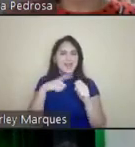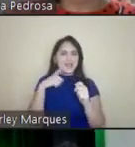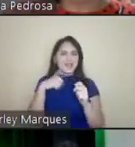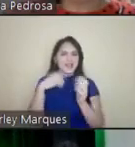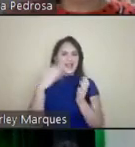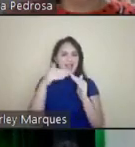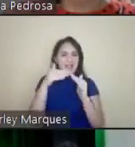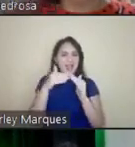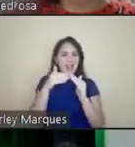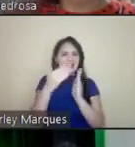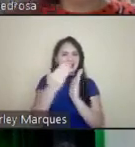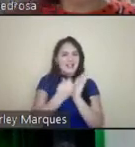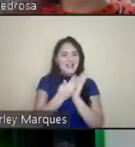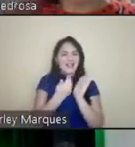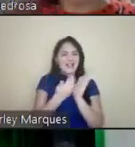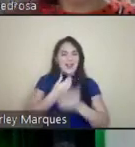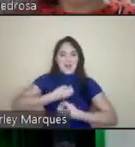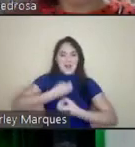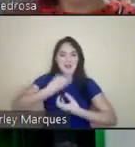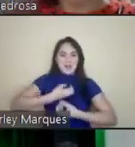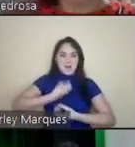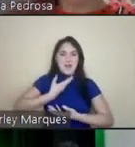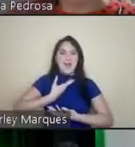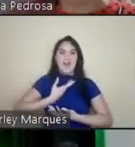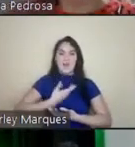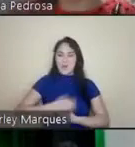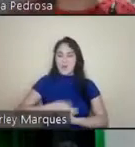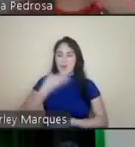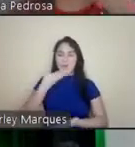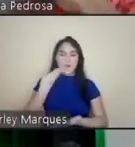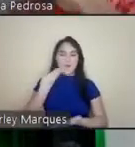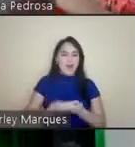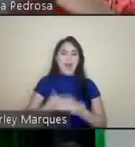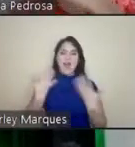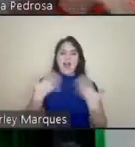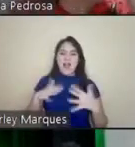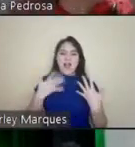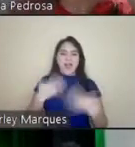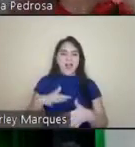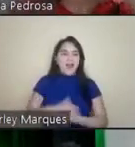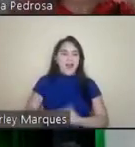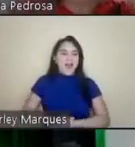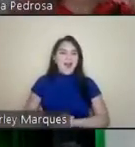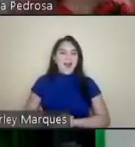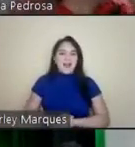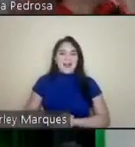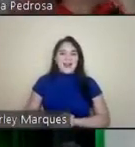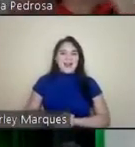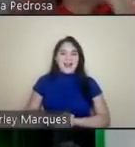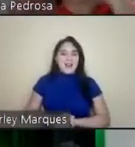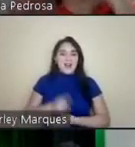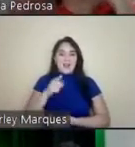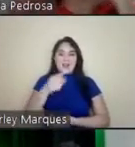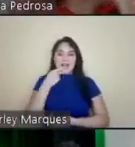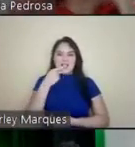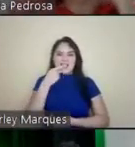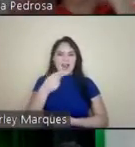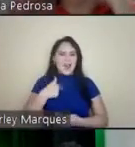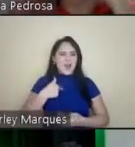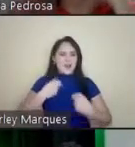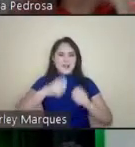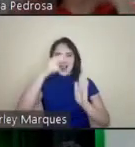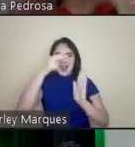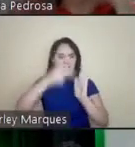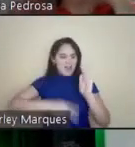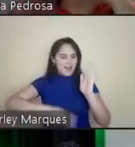obra completa desse poeta. Ele gigante. É o cara, ele é o cara. Ele é o cara, porra, não, poeta, não. Preciso, agora você falou, vou ter que ler aqui, Leia. Porque não